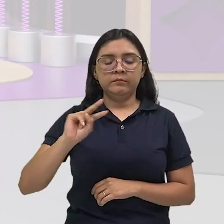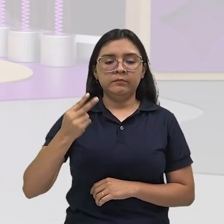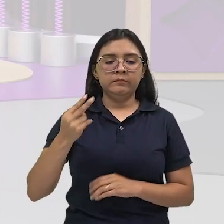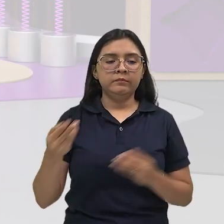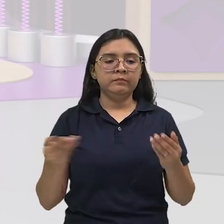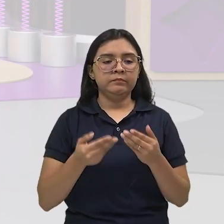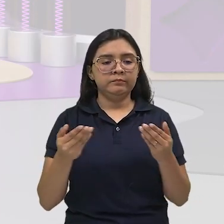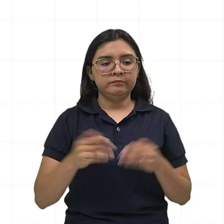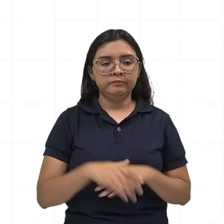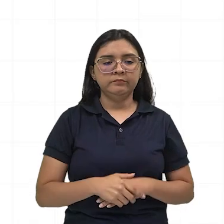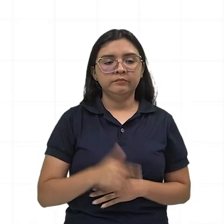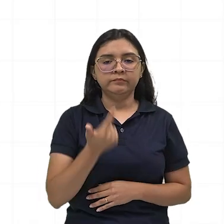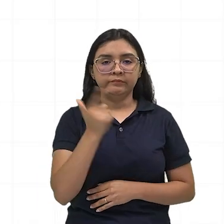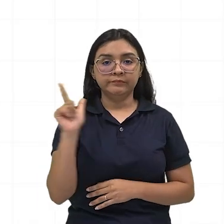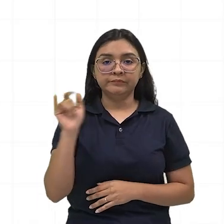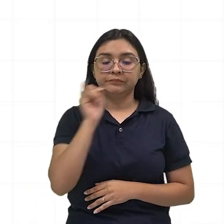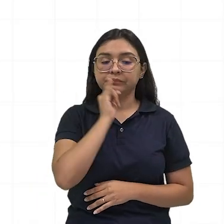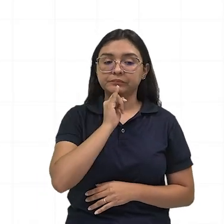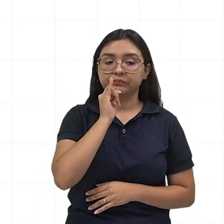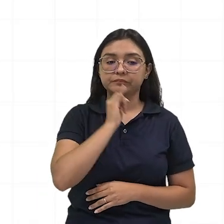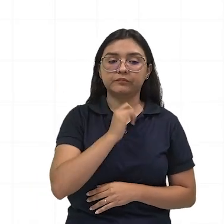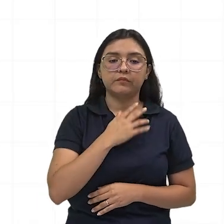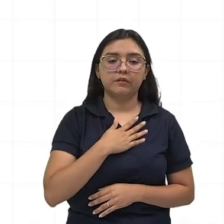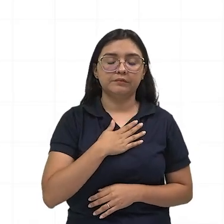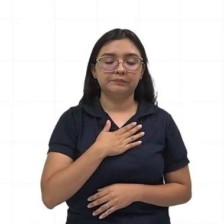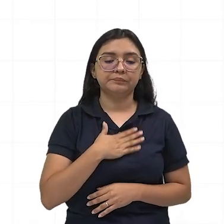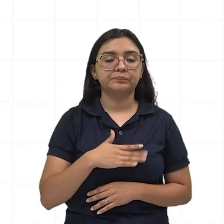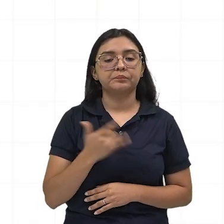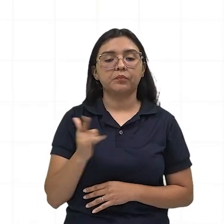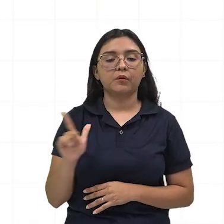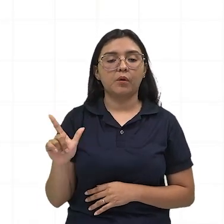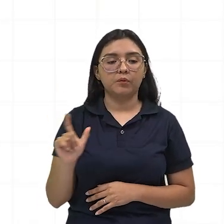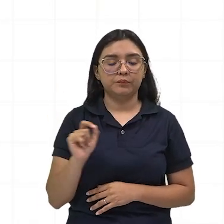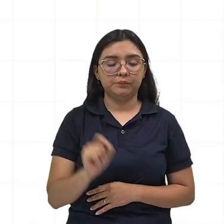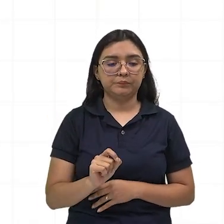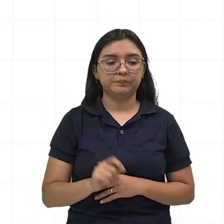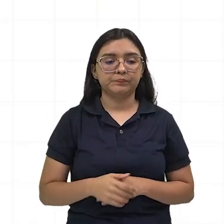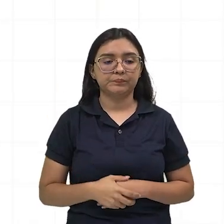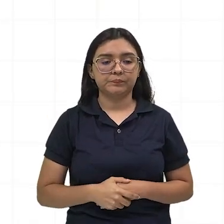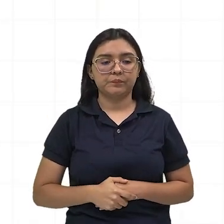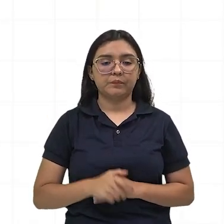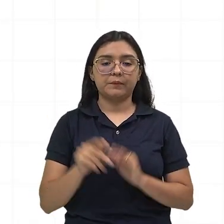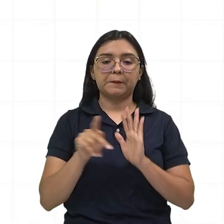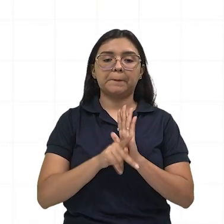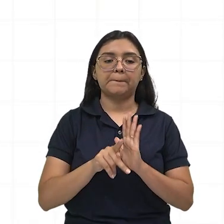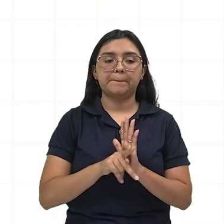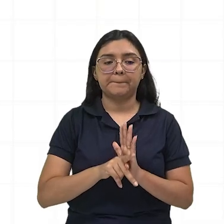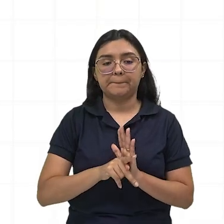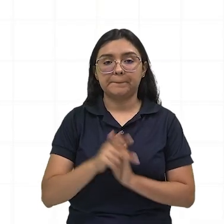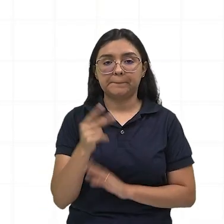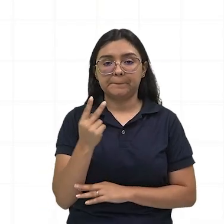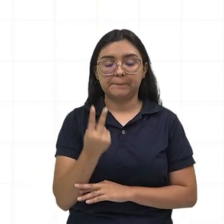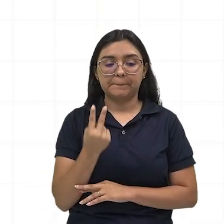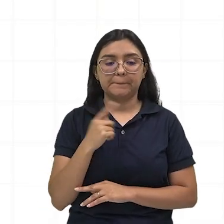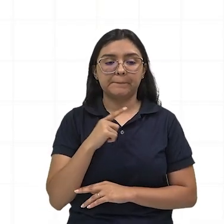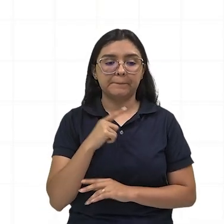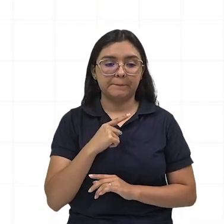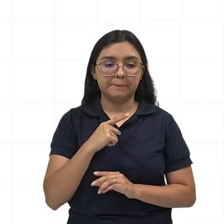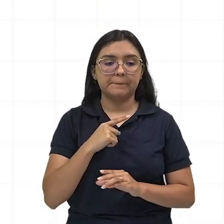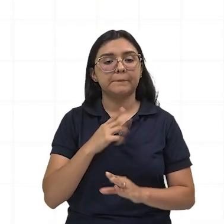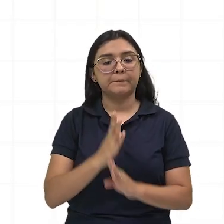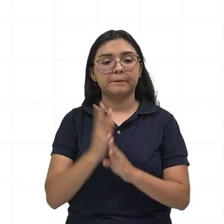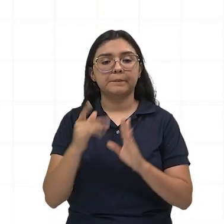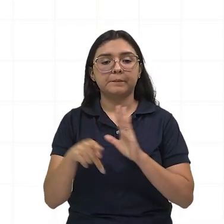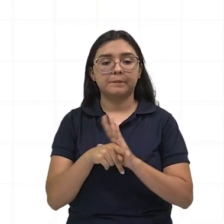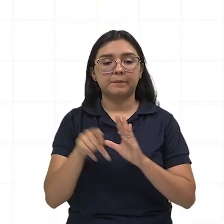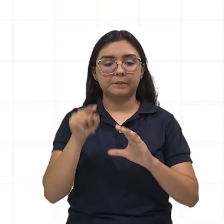Vamos a mais aplicações? Vamos lá, me segue. Uma outra aplicação que nós temos, a aplicação 2, é determine a área de um